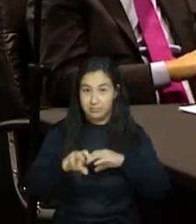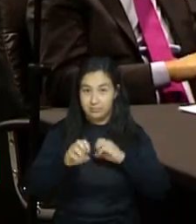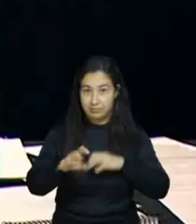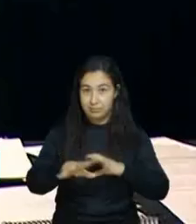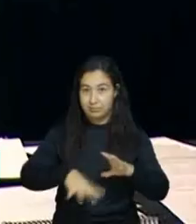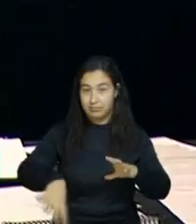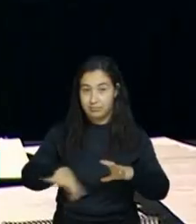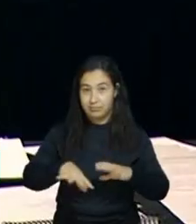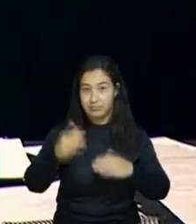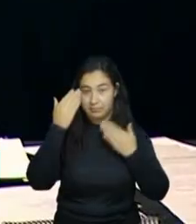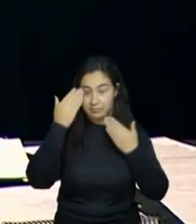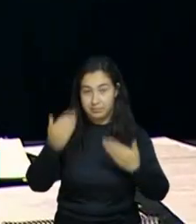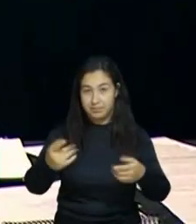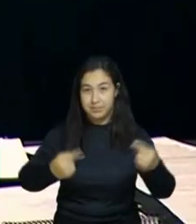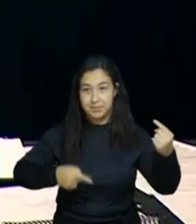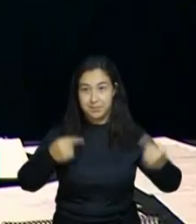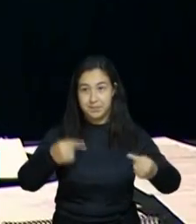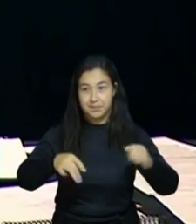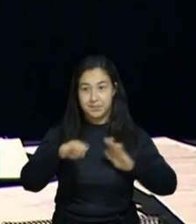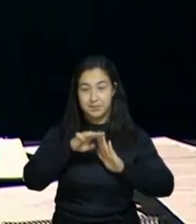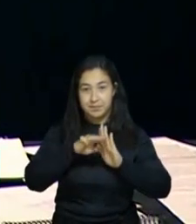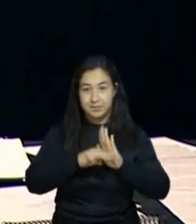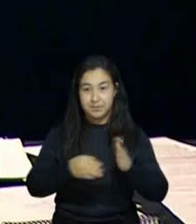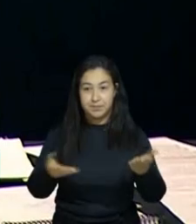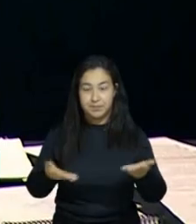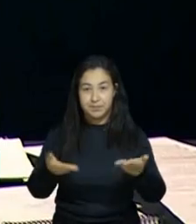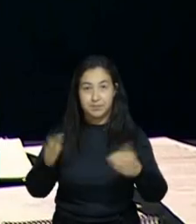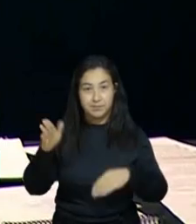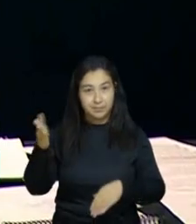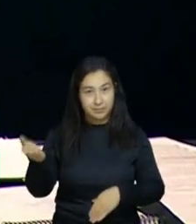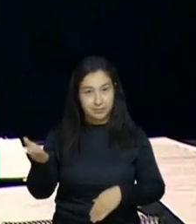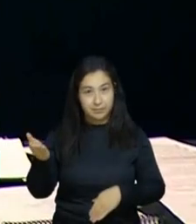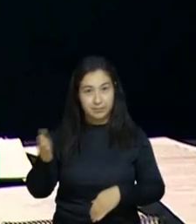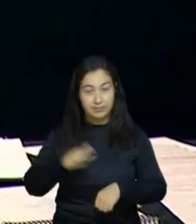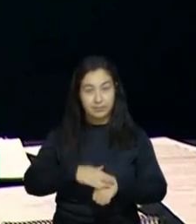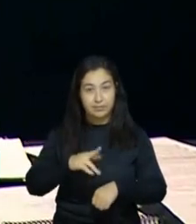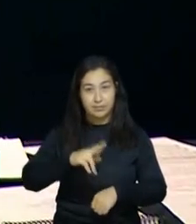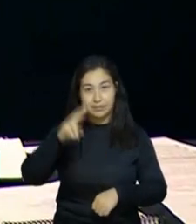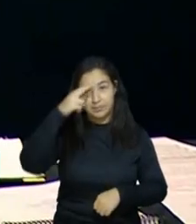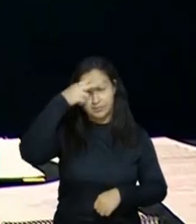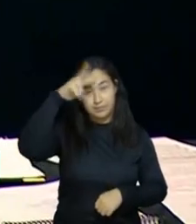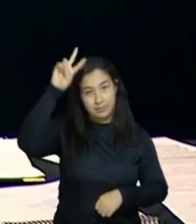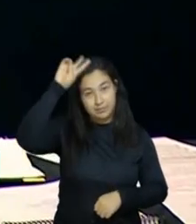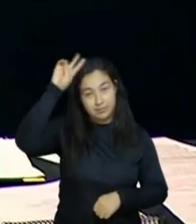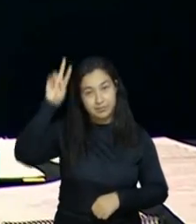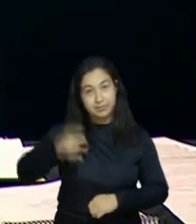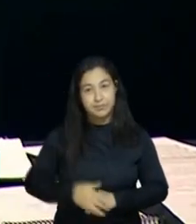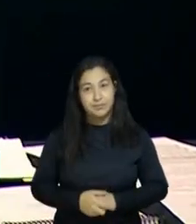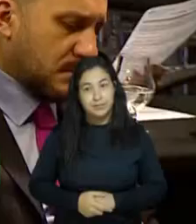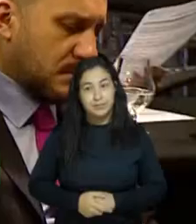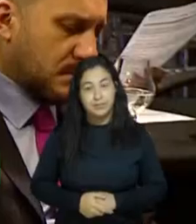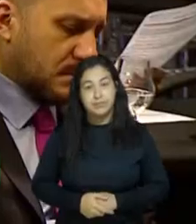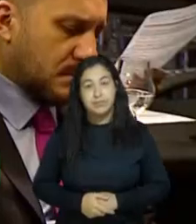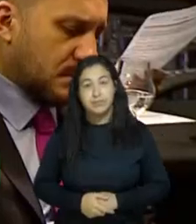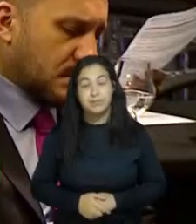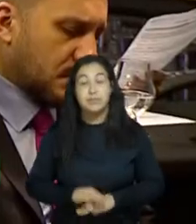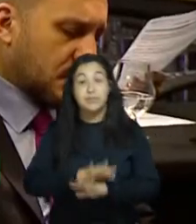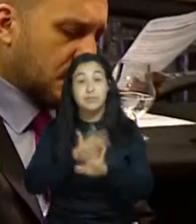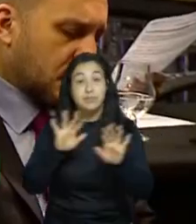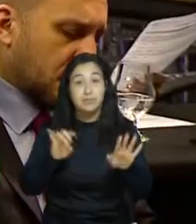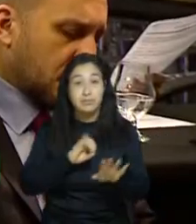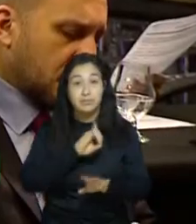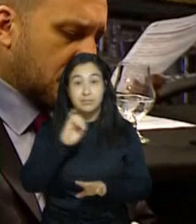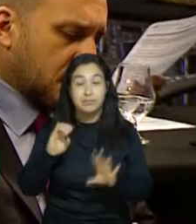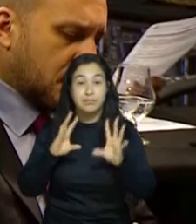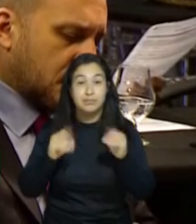Obrigado. Para discutir a matéria, com a palavra o autor da matéria, Dr. Vicente Caropreso. Senhor presidente, senhoras e senhores